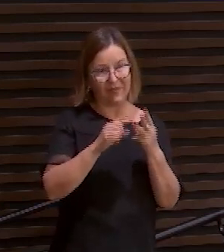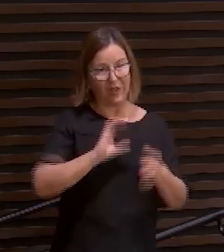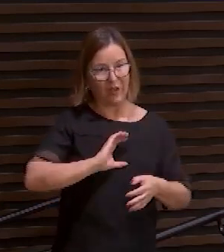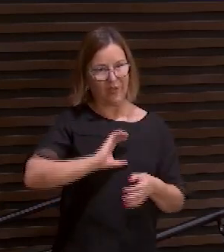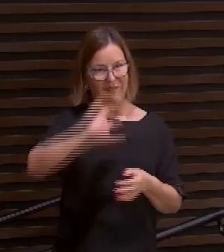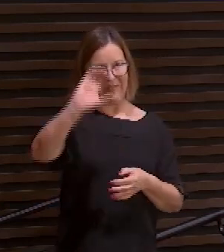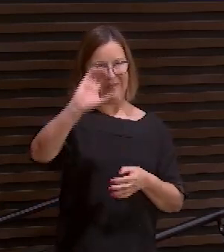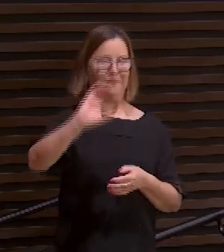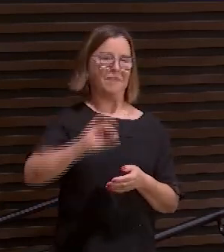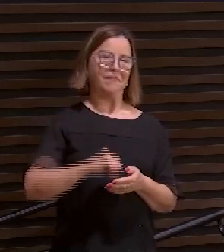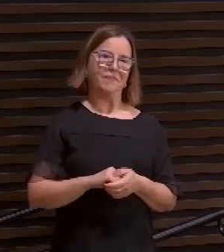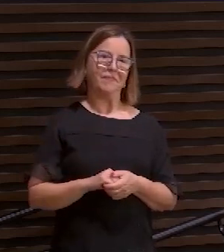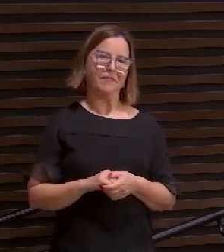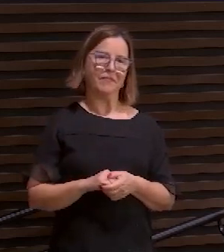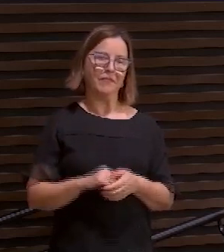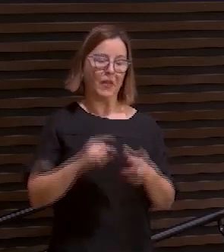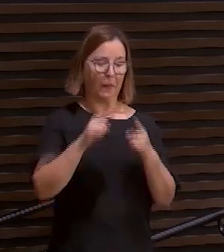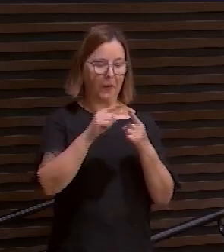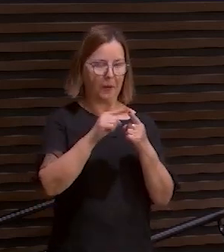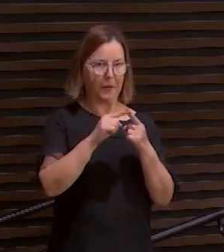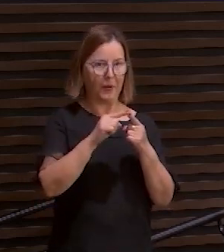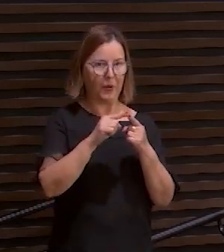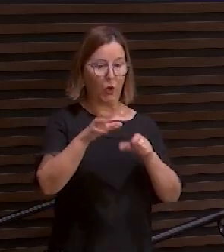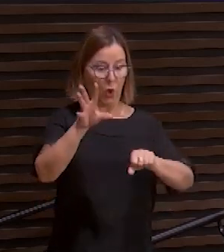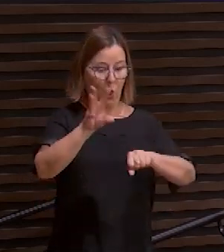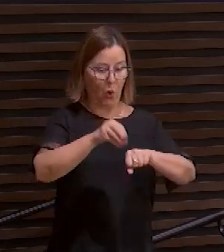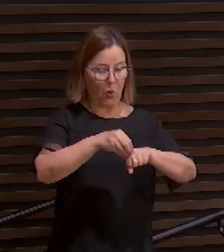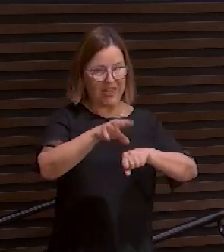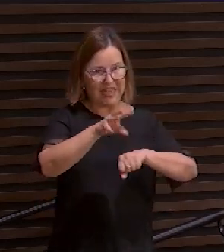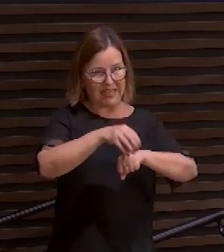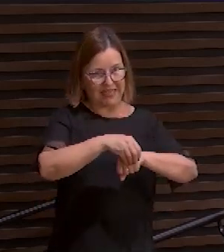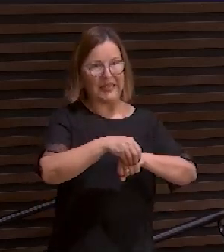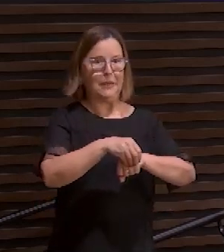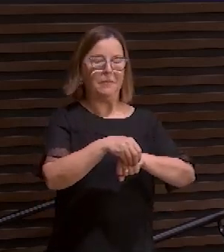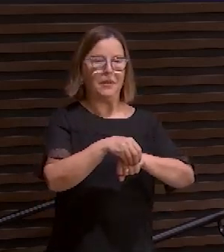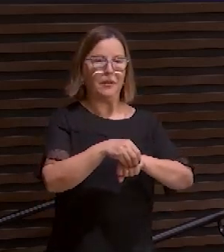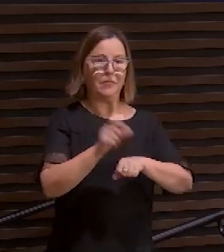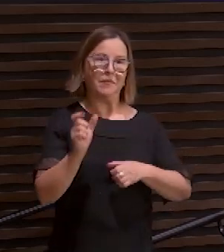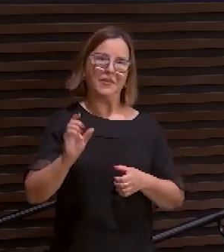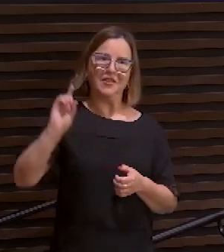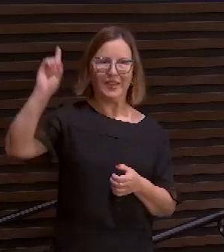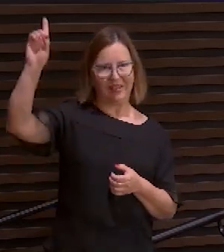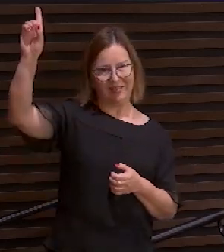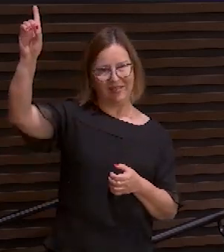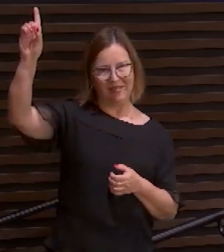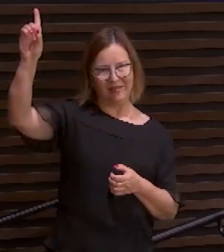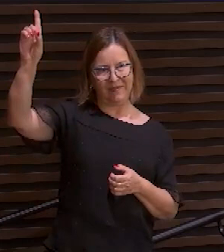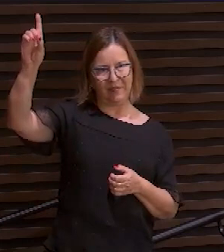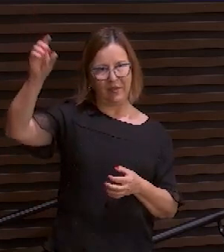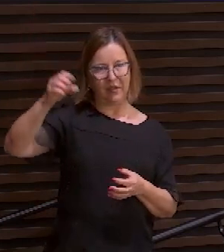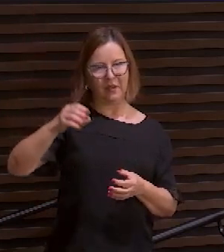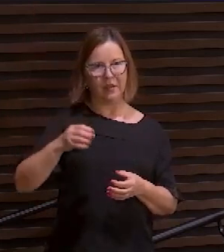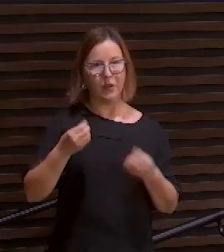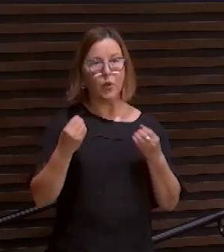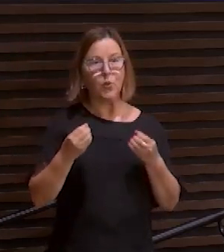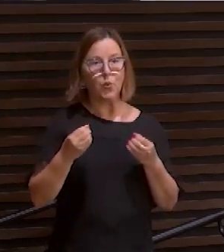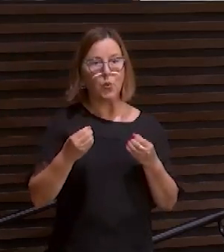confiança. Primeiro é o conhecimento, a familiaridade com o conteúdo da palavra. Como é que vem